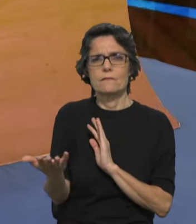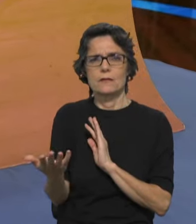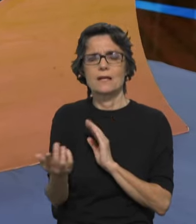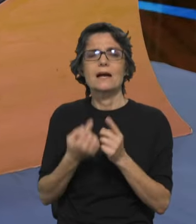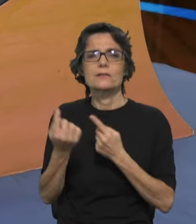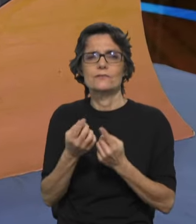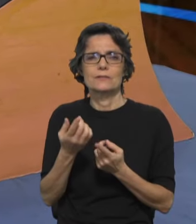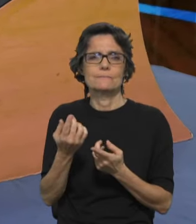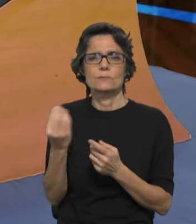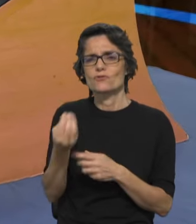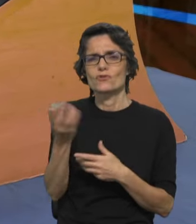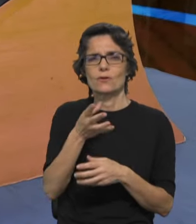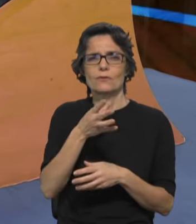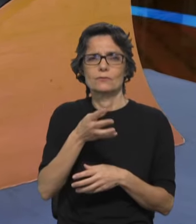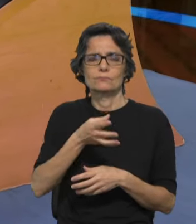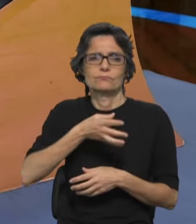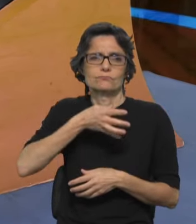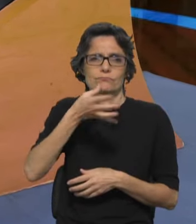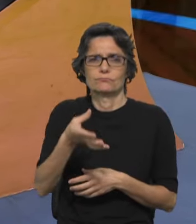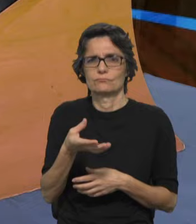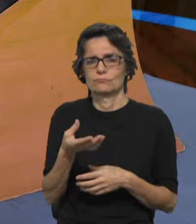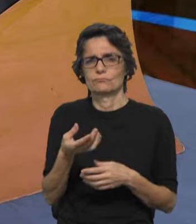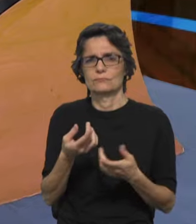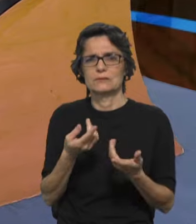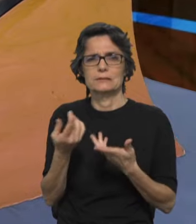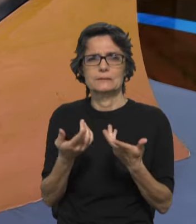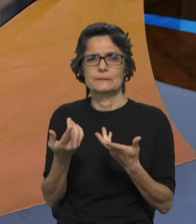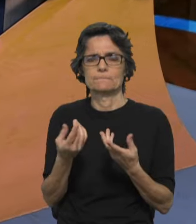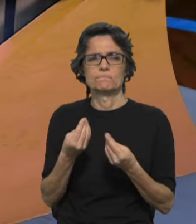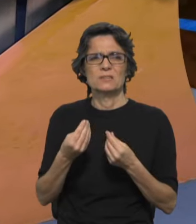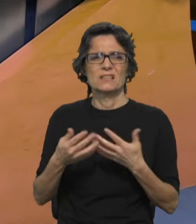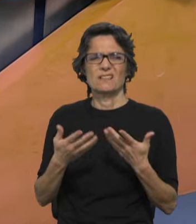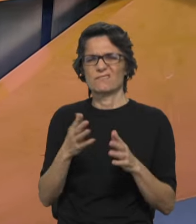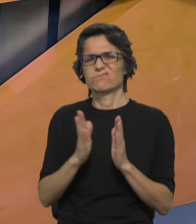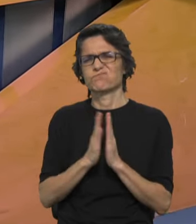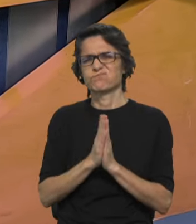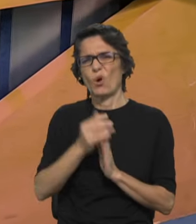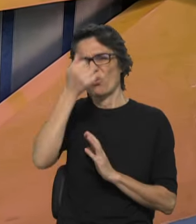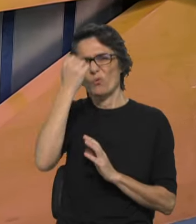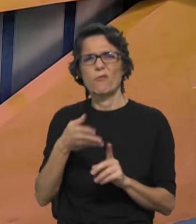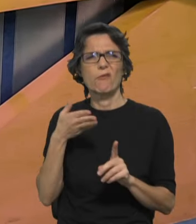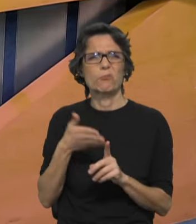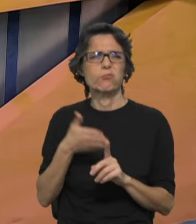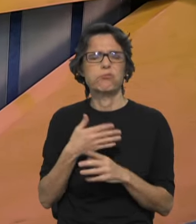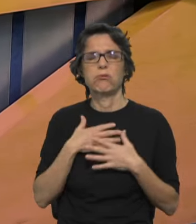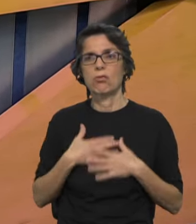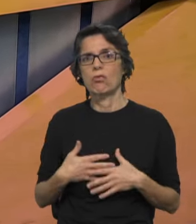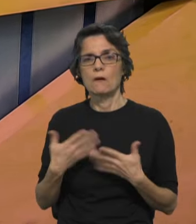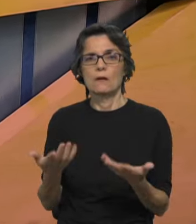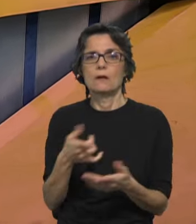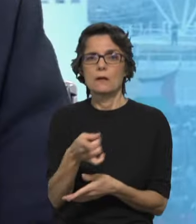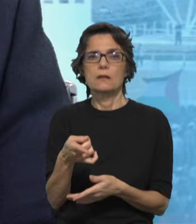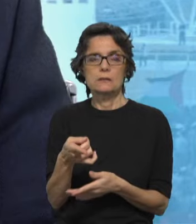dizem e sentem e exprimem-se como que é um momento um bocado fastidioso para eles, dizem isto de muitas maneiras, não é?